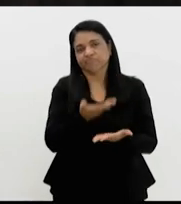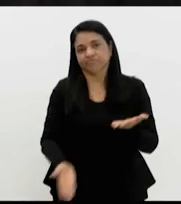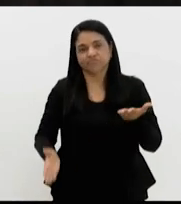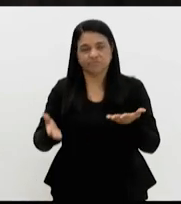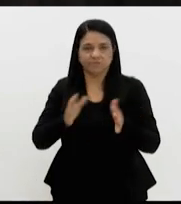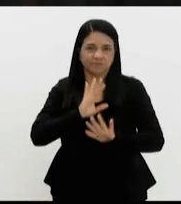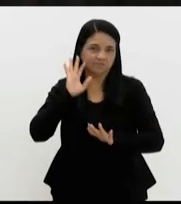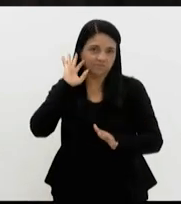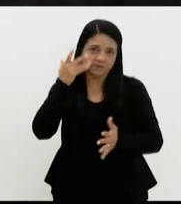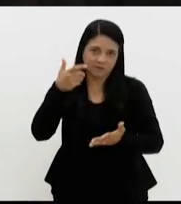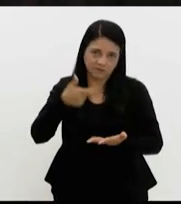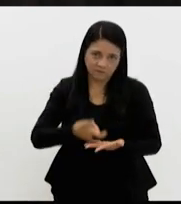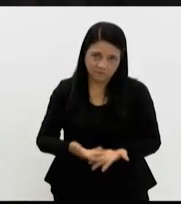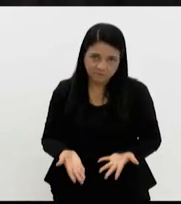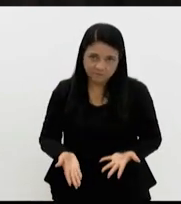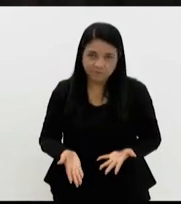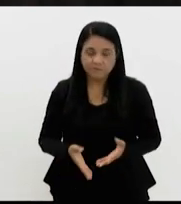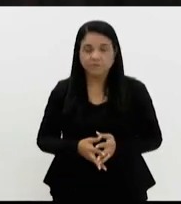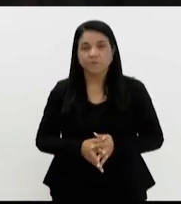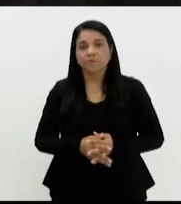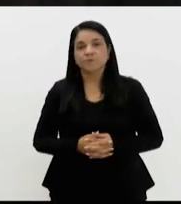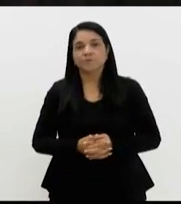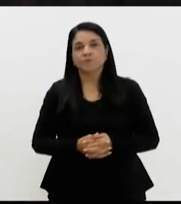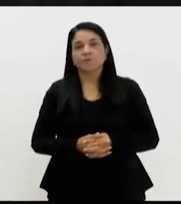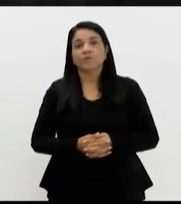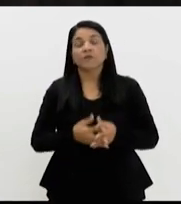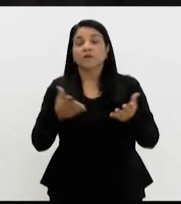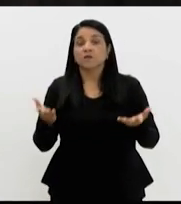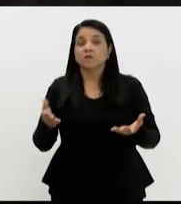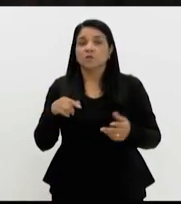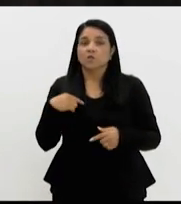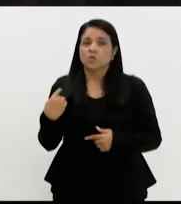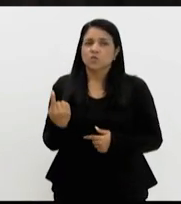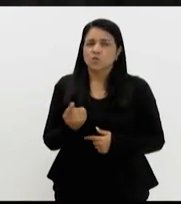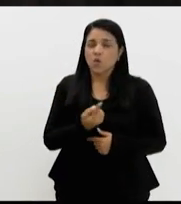Aliás, o nosso dramaturgo